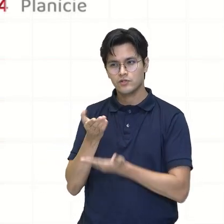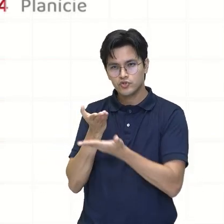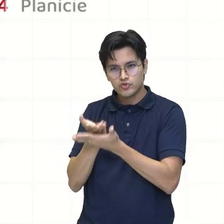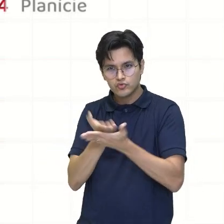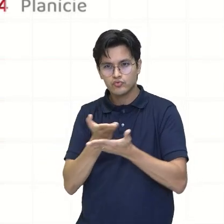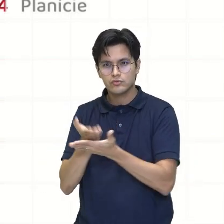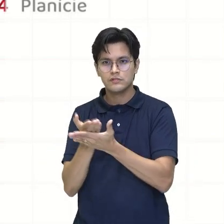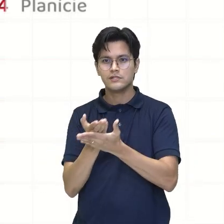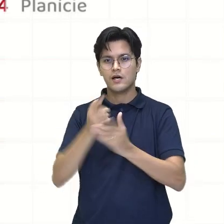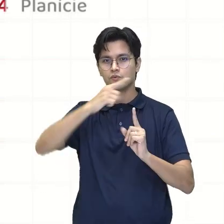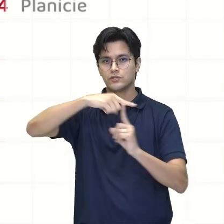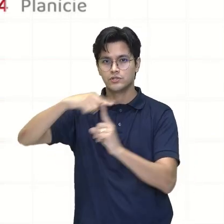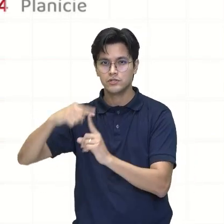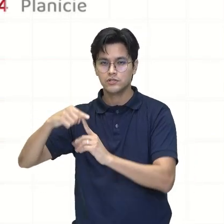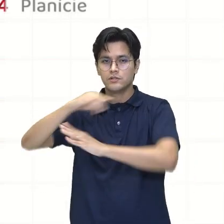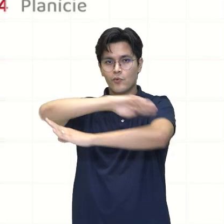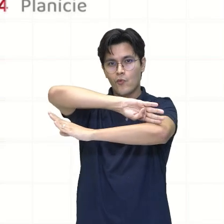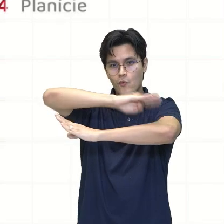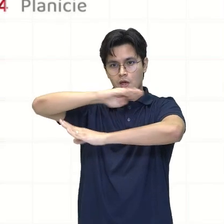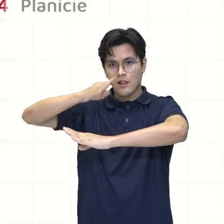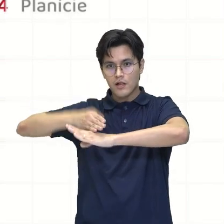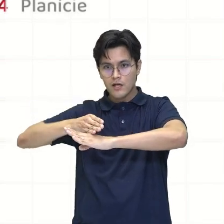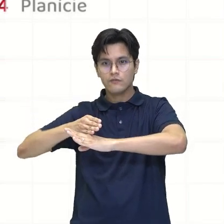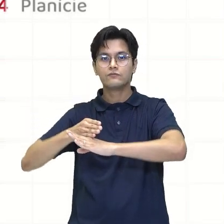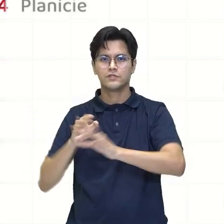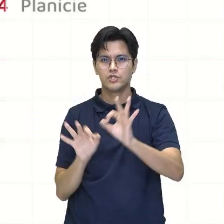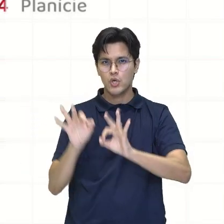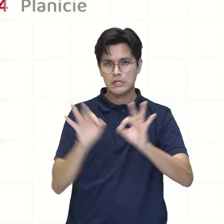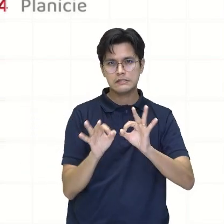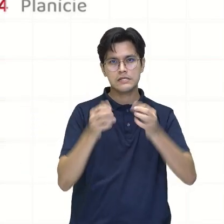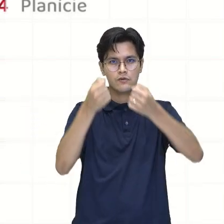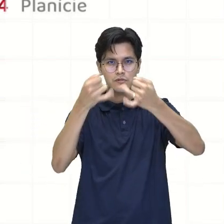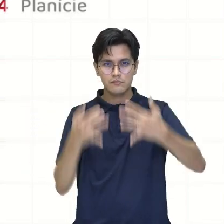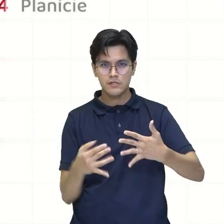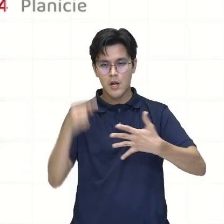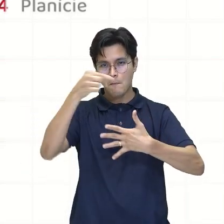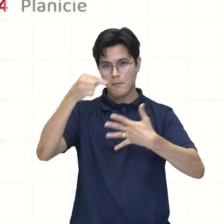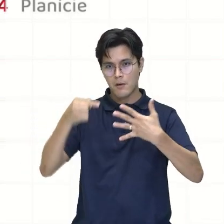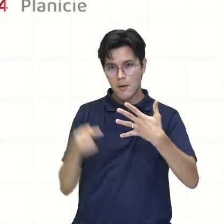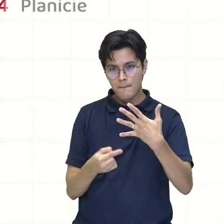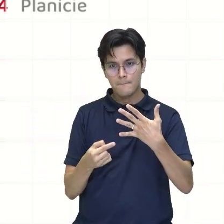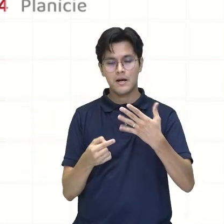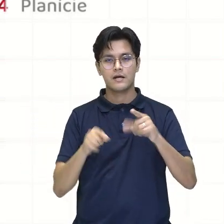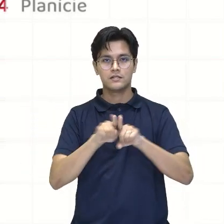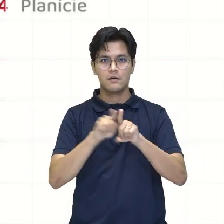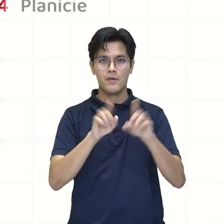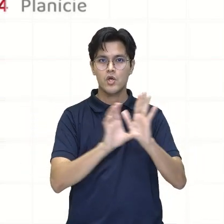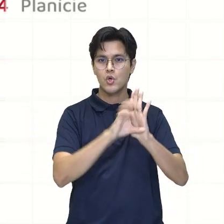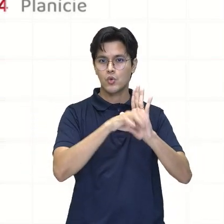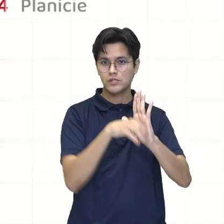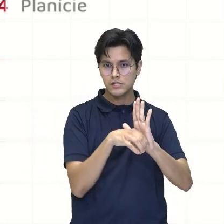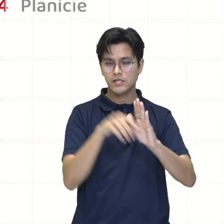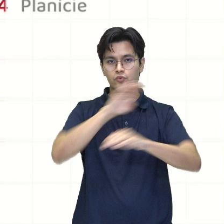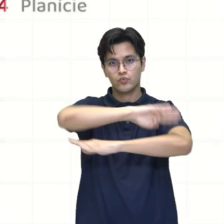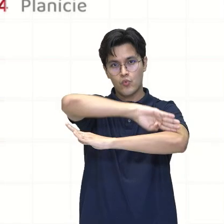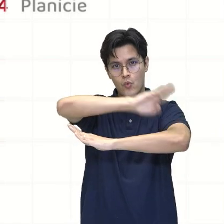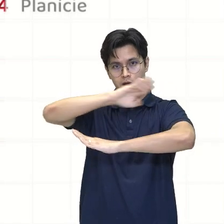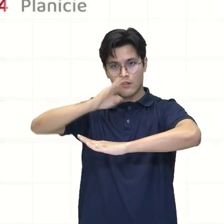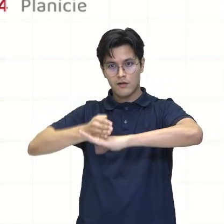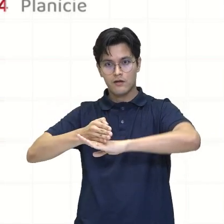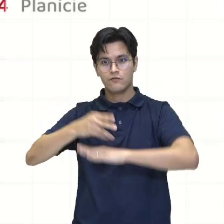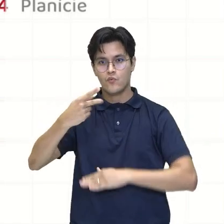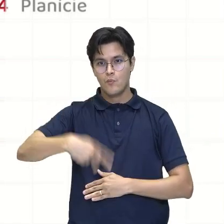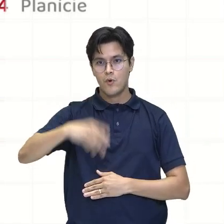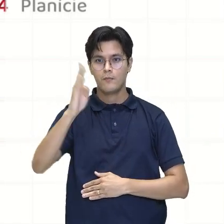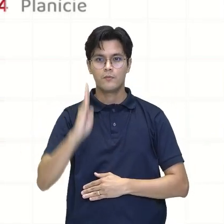essa classificação, essa definição, né? As principais configurações do relevo encontradas no Brasil, eles compreendem